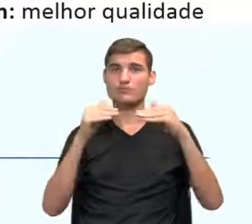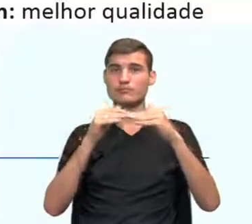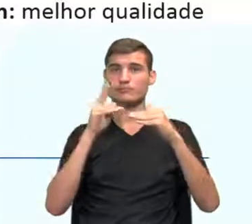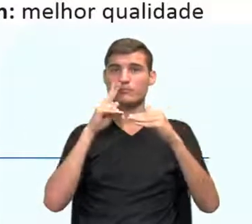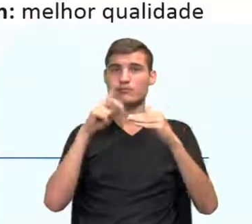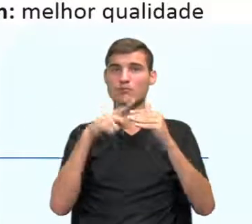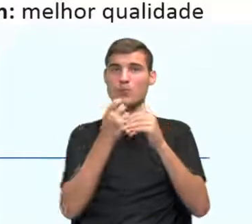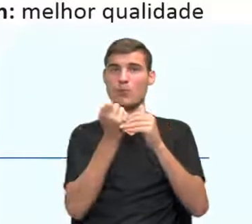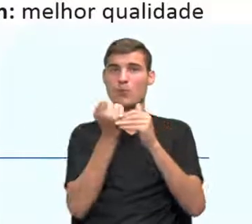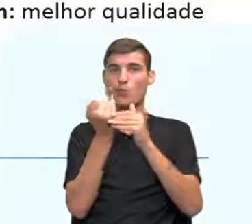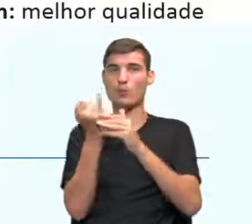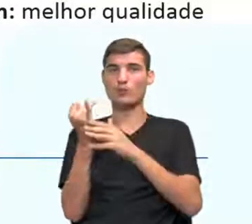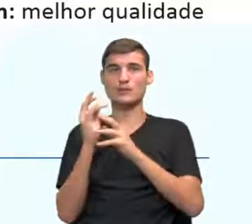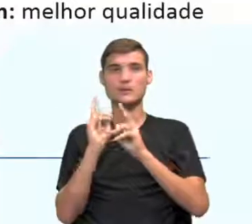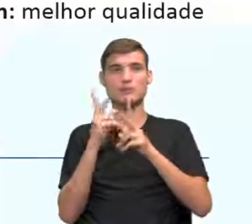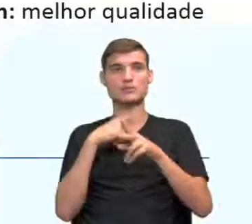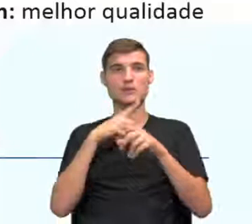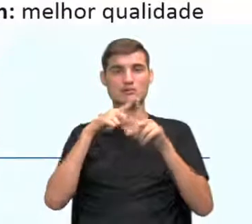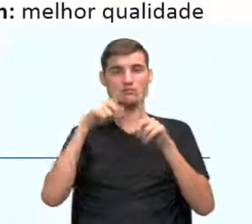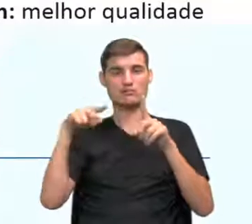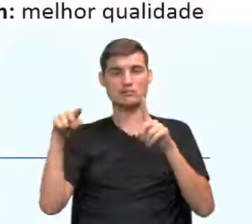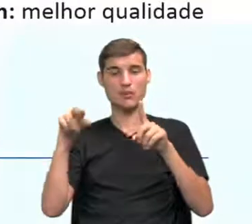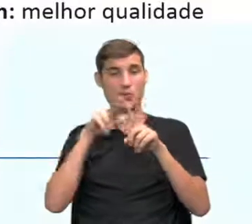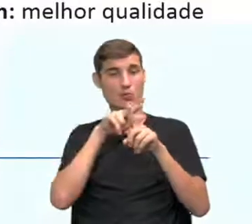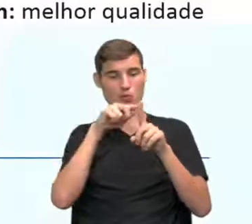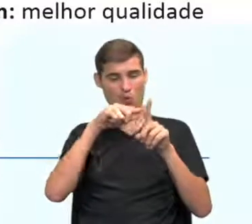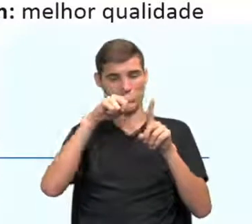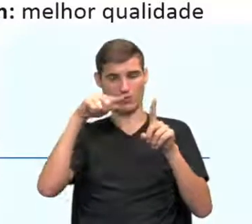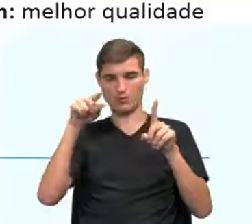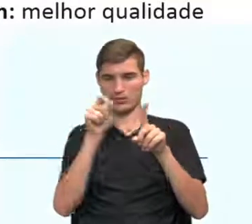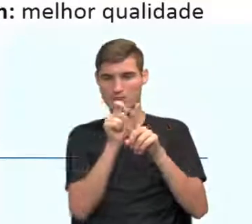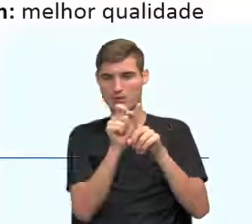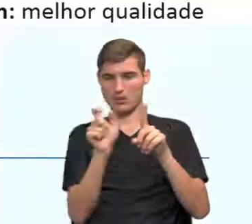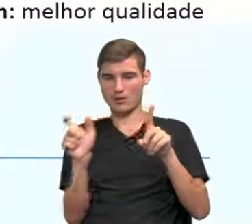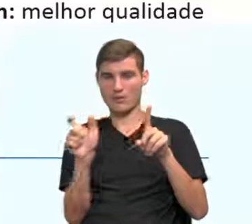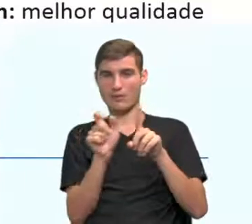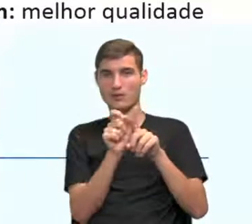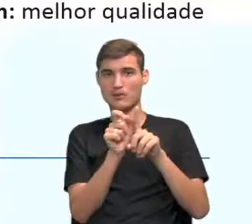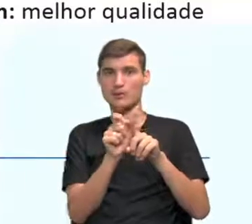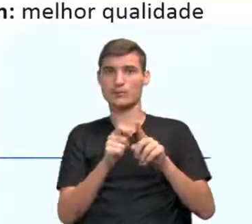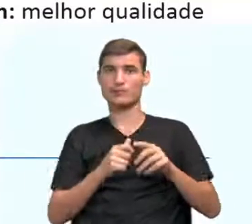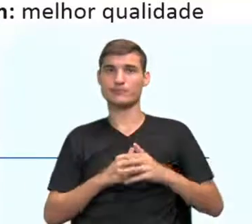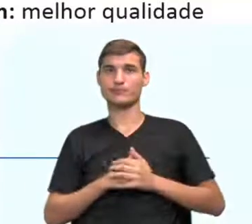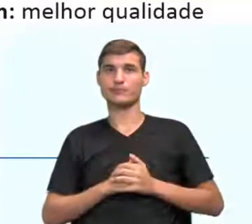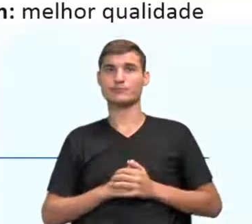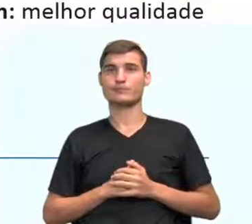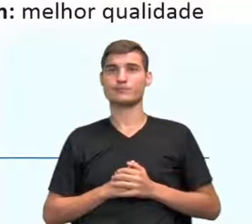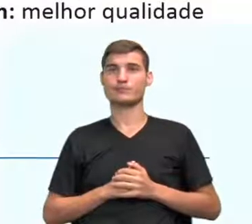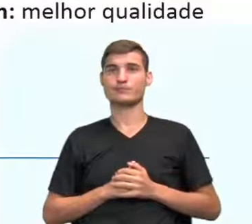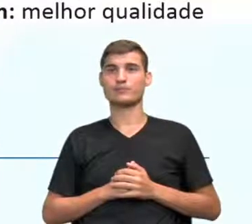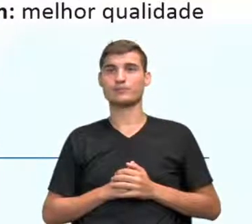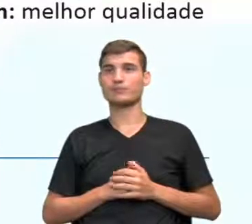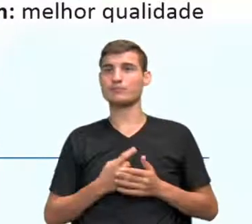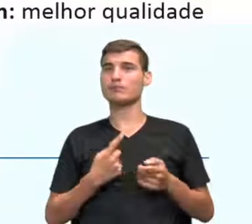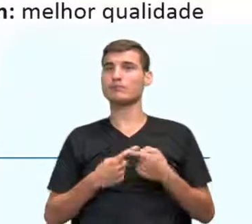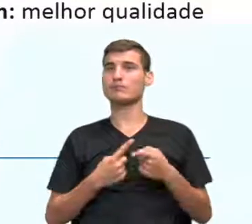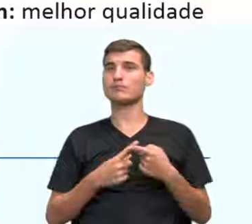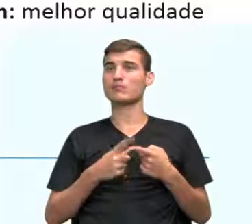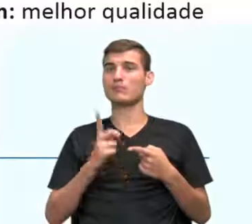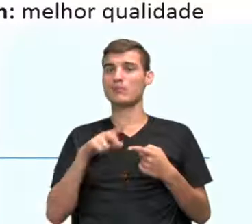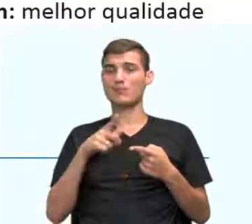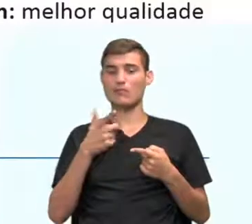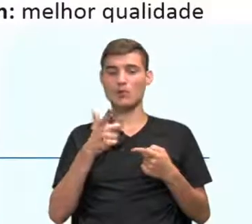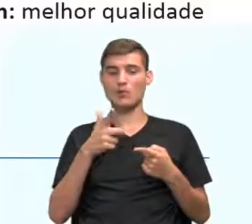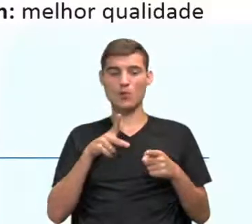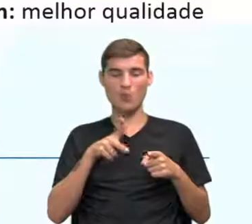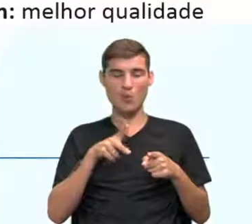de sinal, todo mundo oscilando com essa mesma amplitude. Vantagem. Uma grande vantagem é que eu não corto o